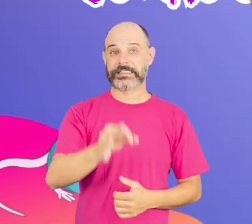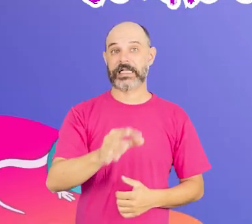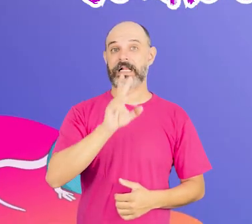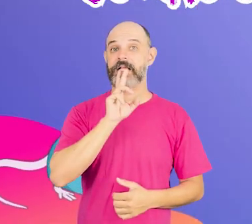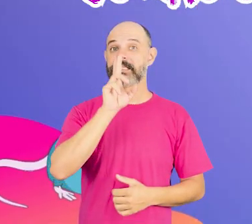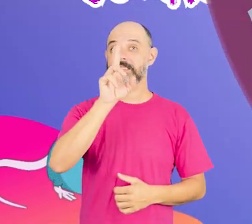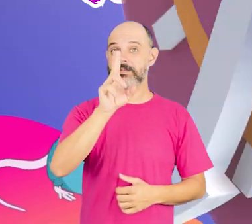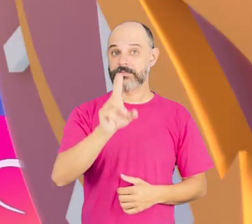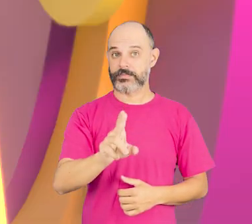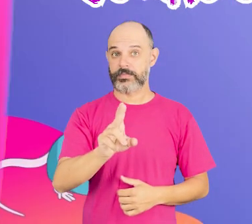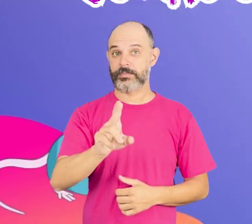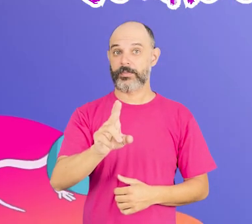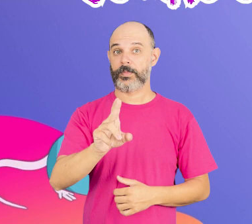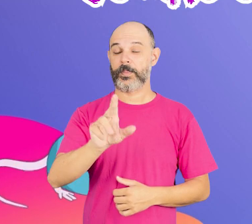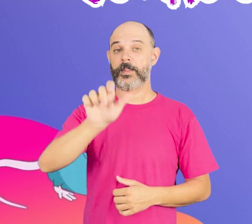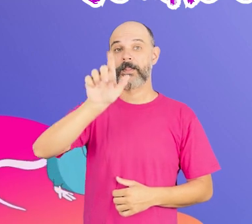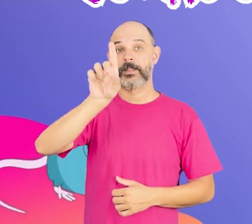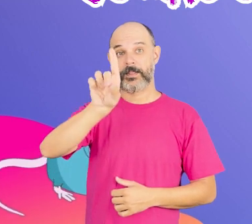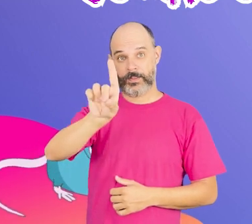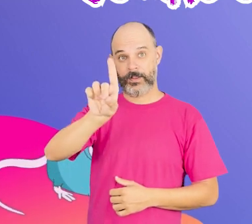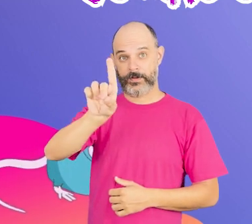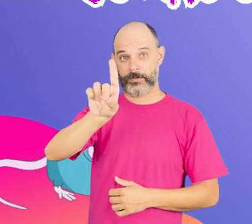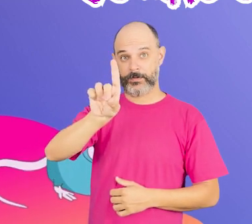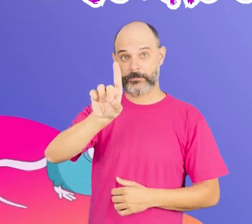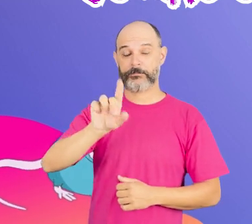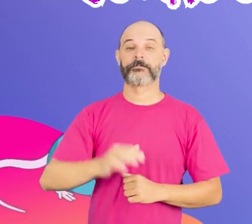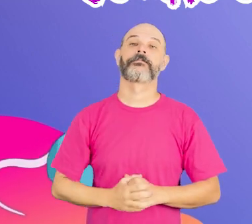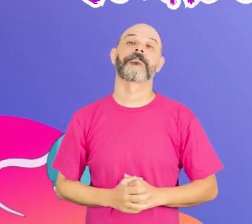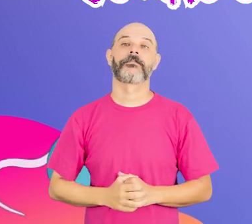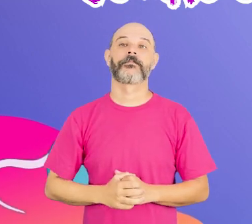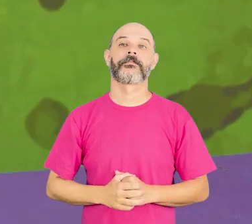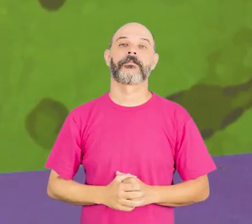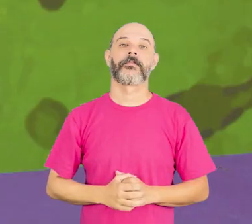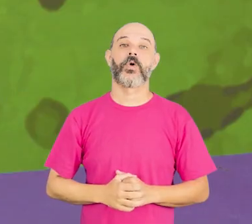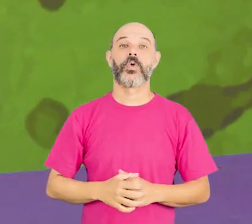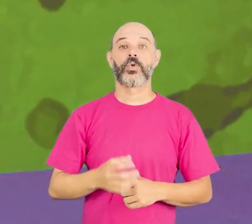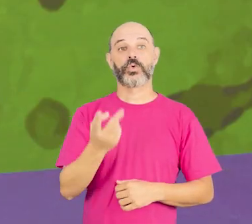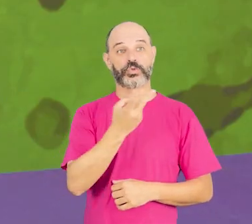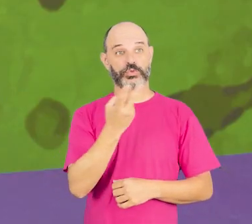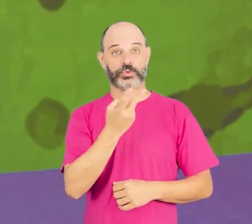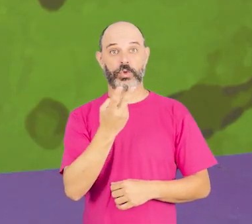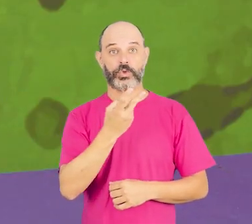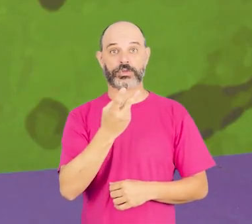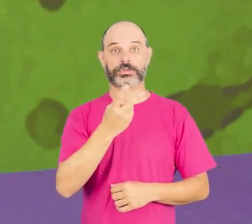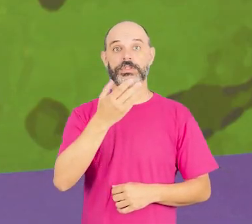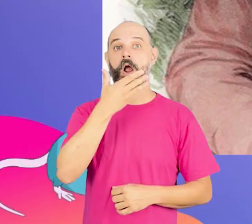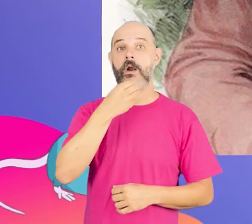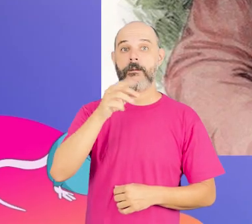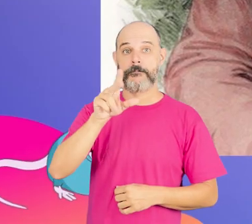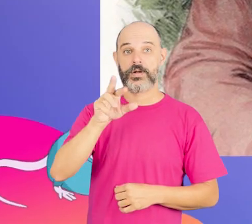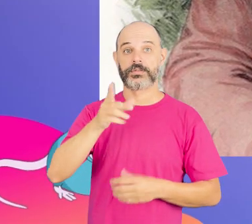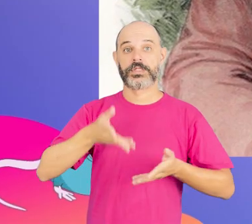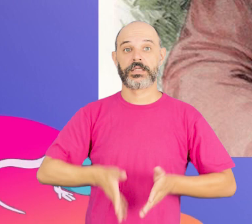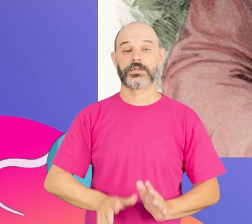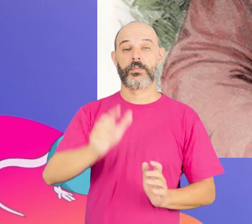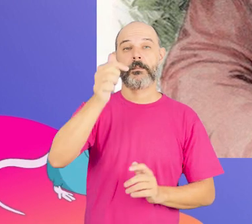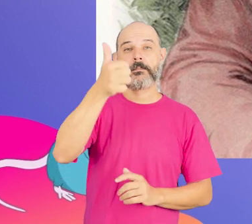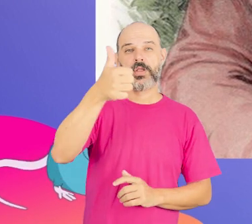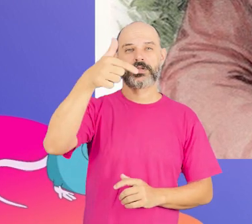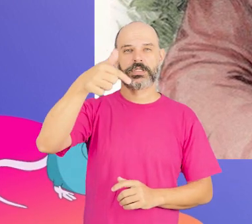Tic-tac. Acertou quem disse a alternativa D, irmãos Green. Jacob e William Green nasceram